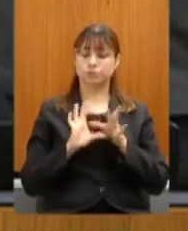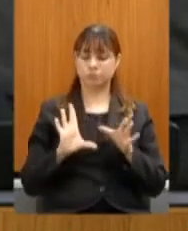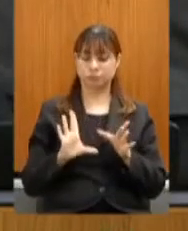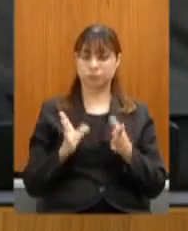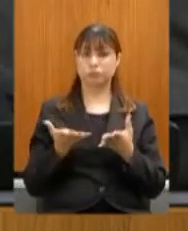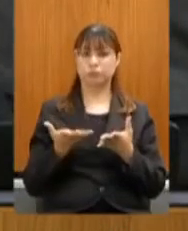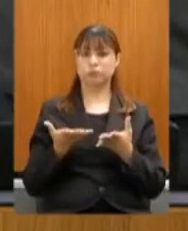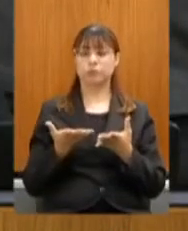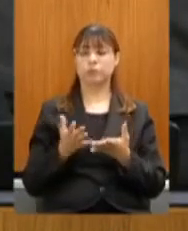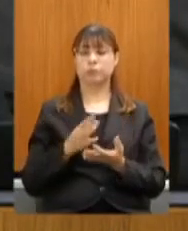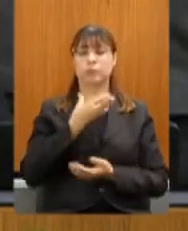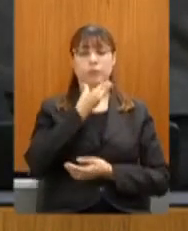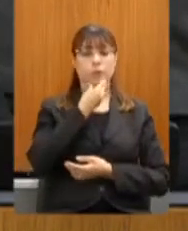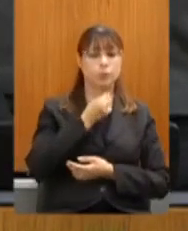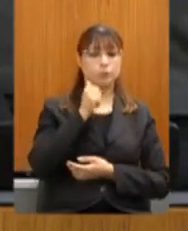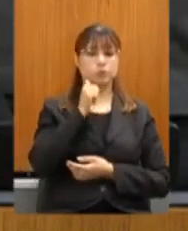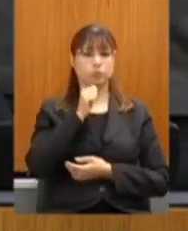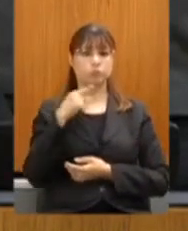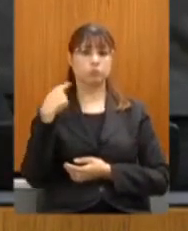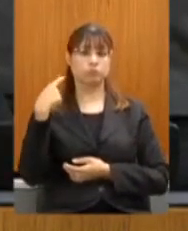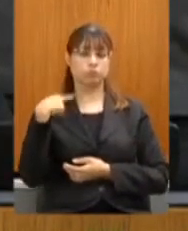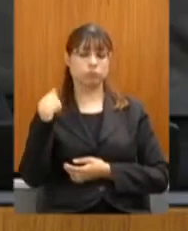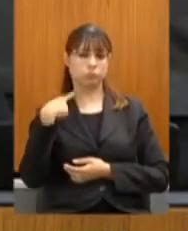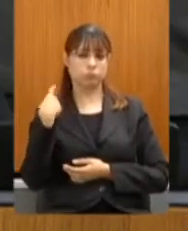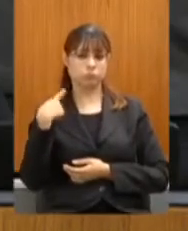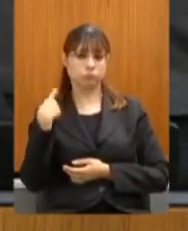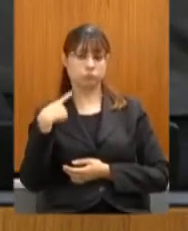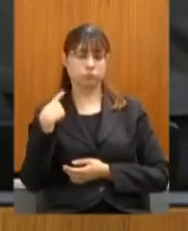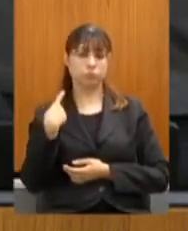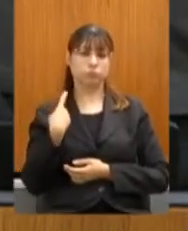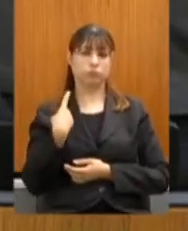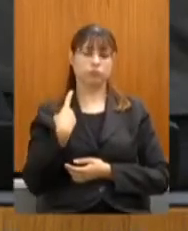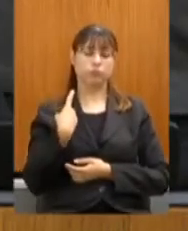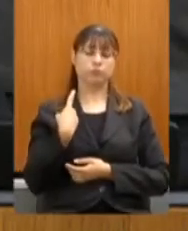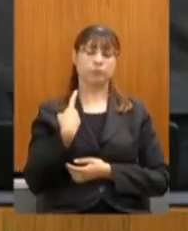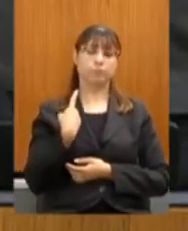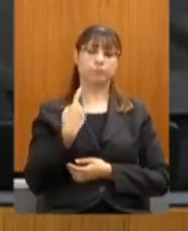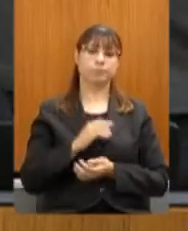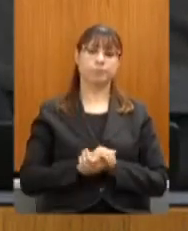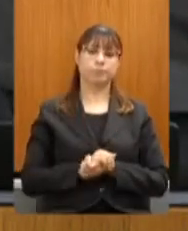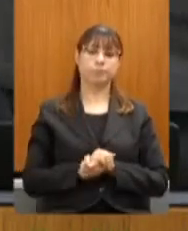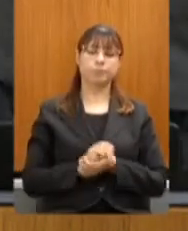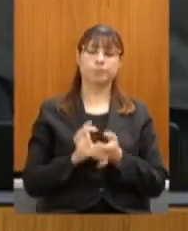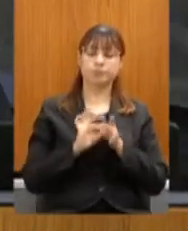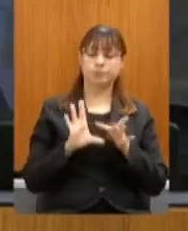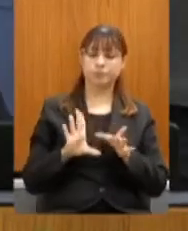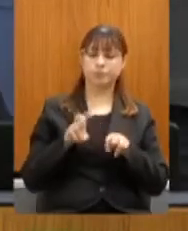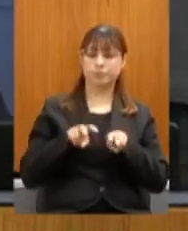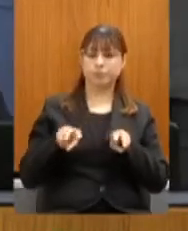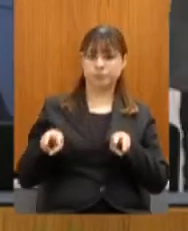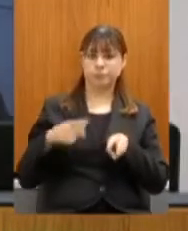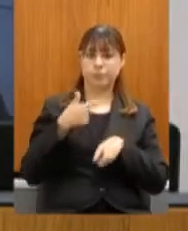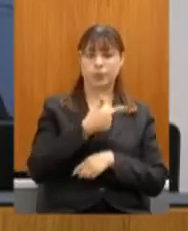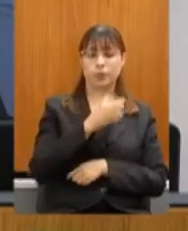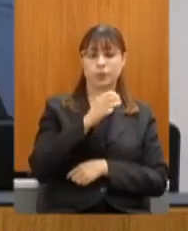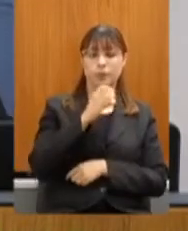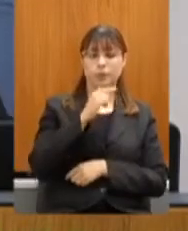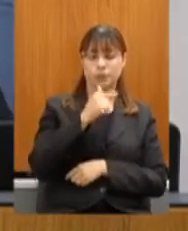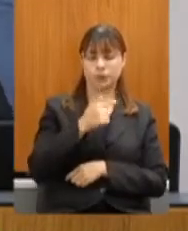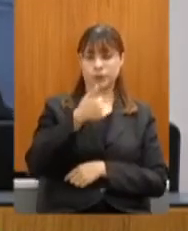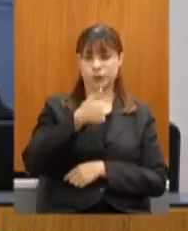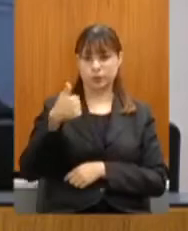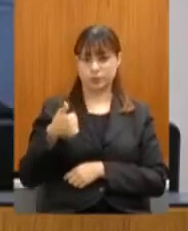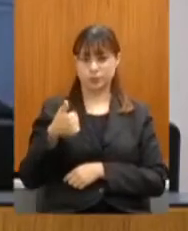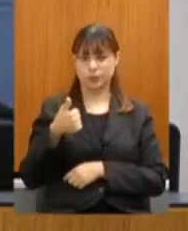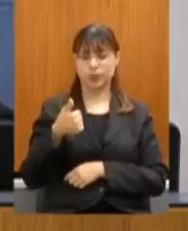às deputadas e aos senhores deputados, nos termos da deliberação da mesa de número 2711,